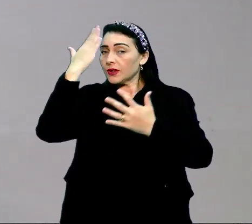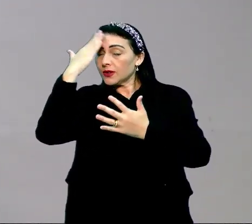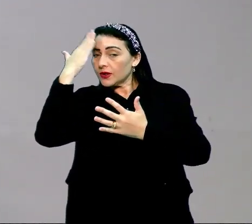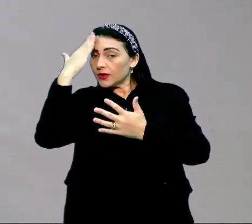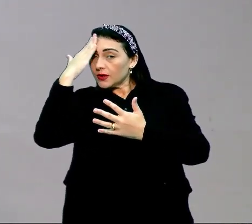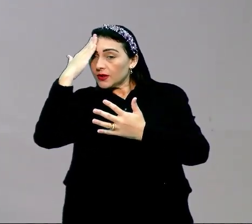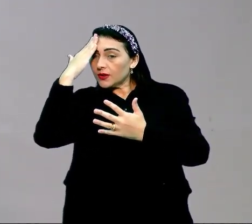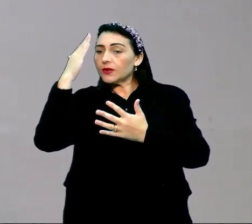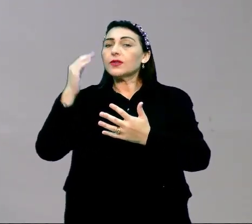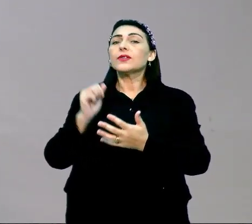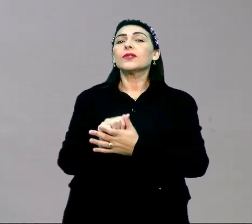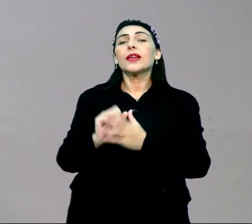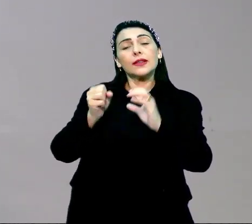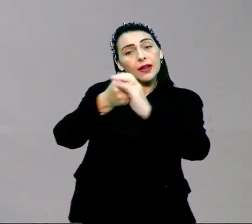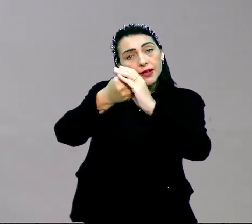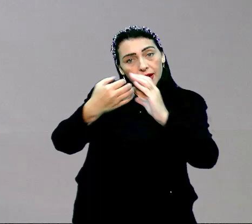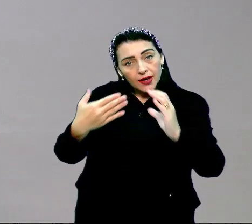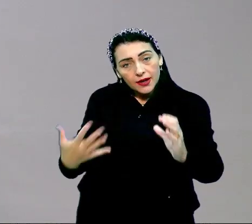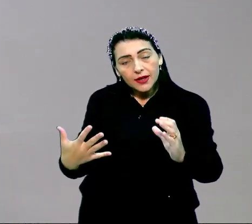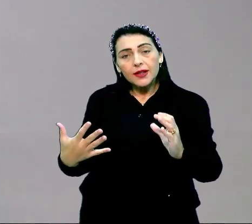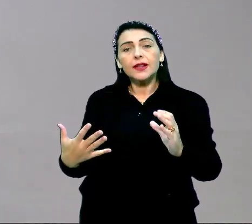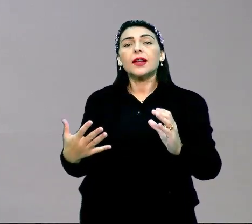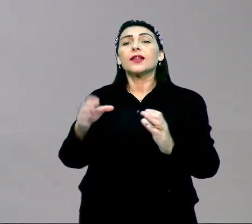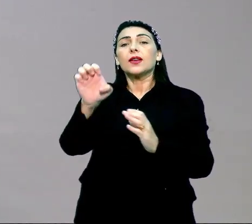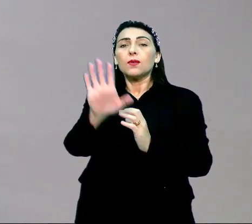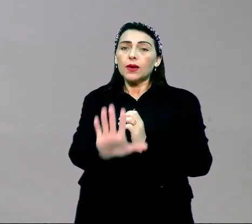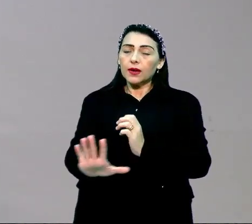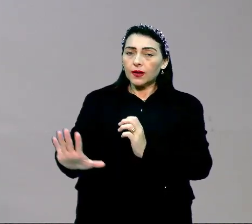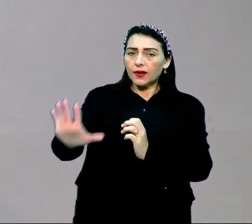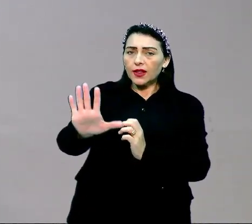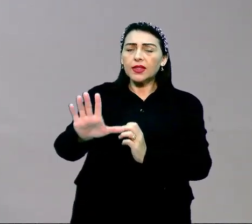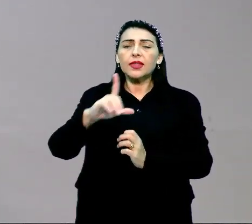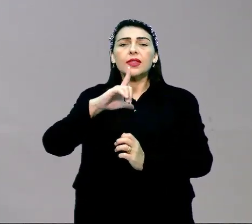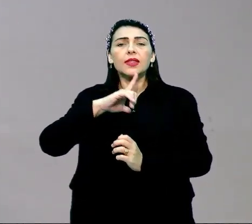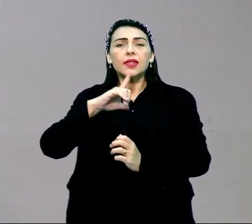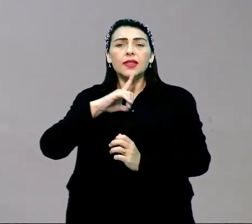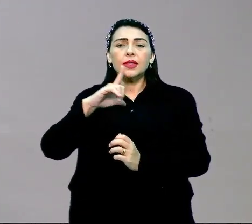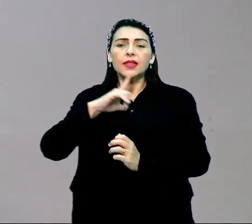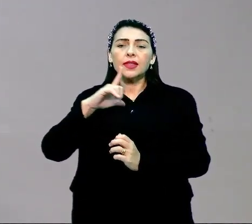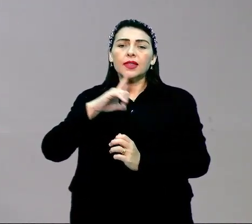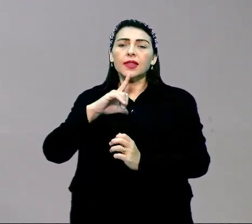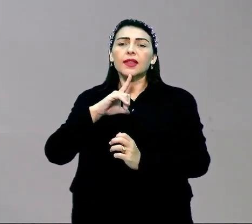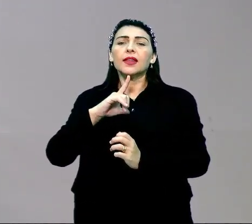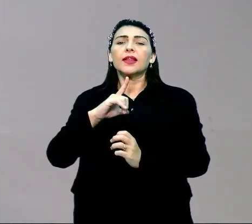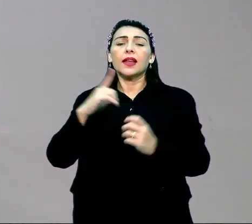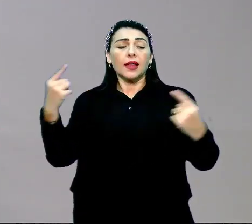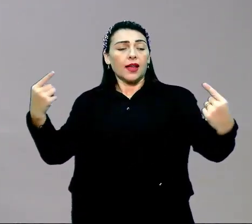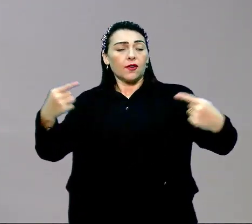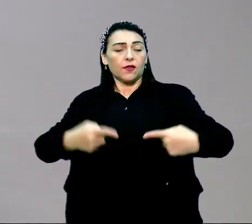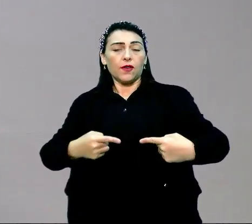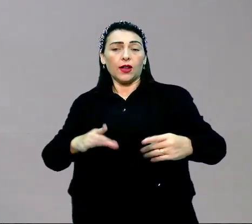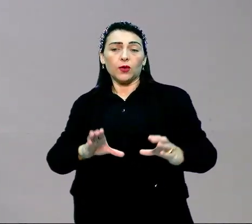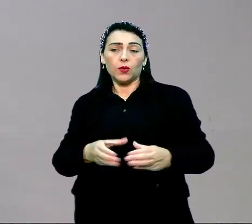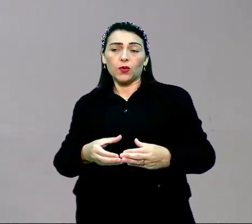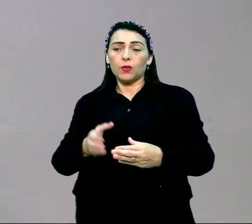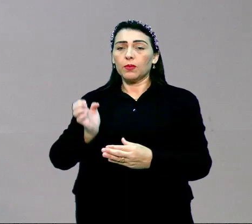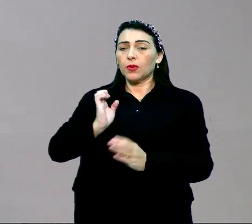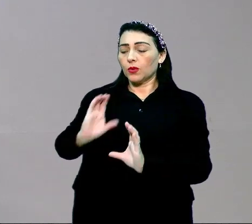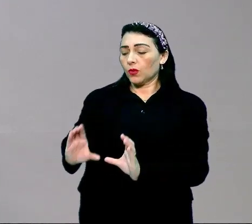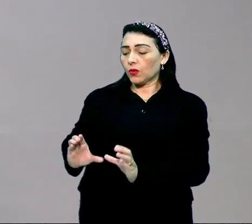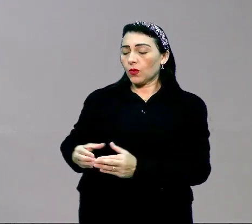isso, compreendido esse caráter de ser um aspecto europeu, ter esse revanchismo, essa rivalidade entre